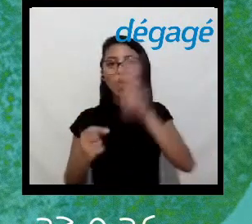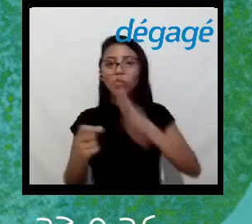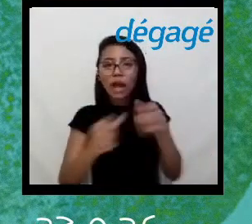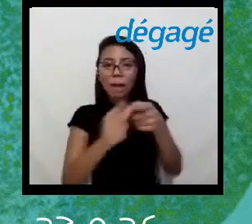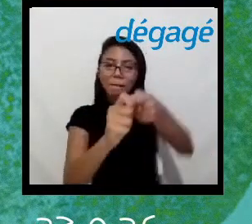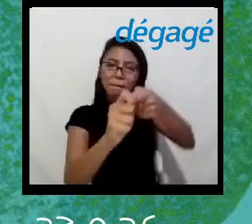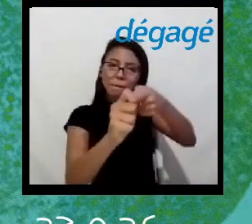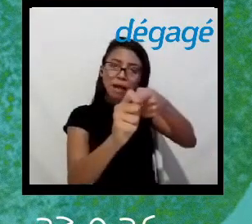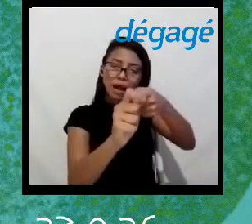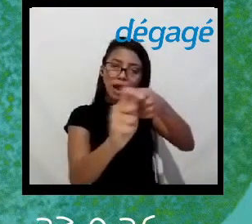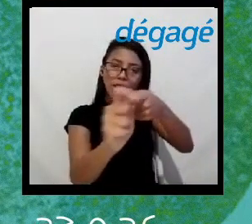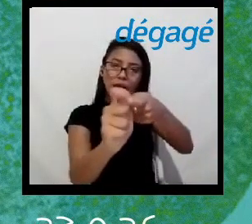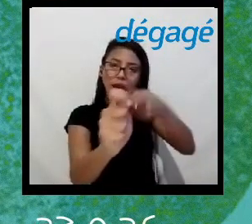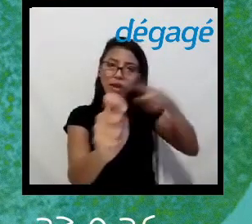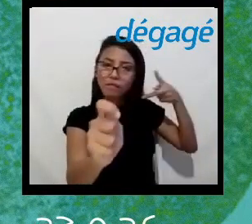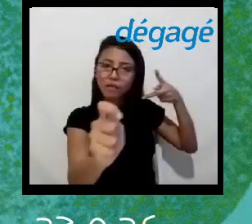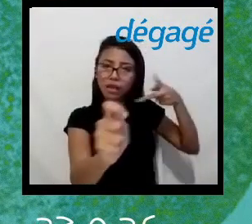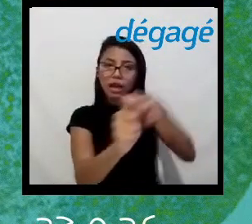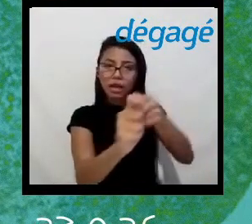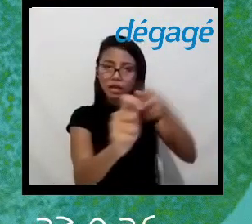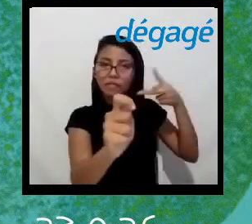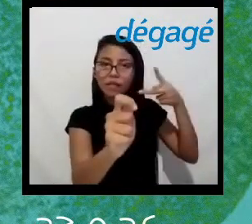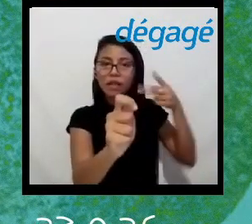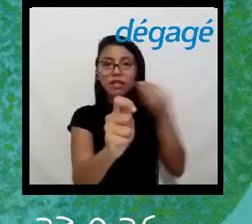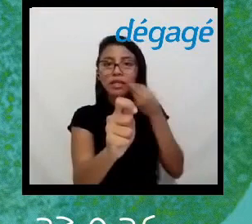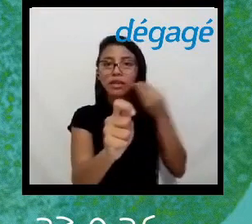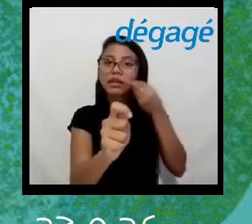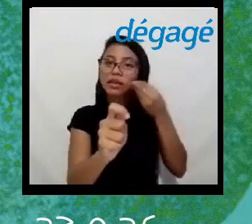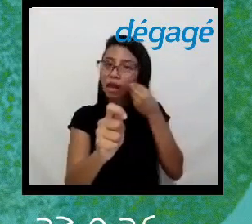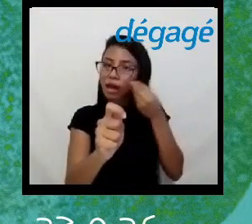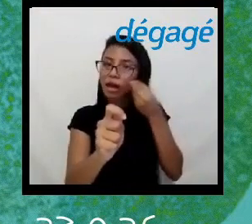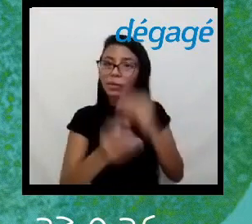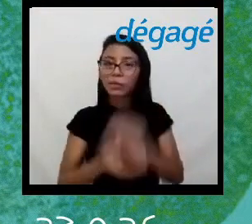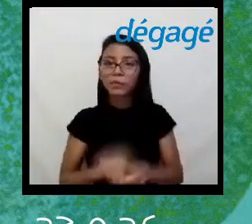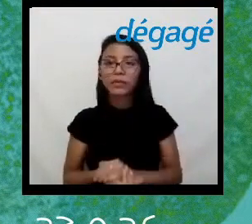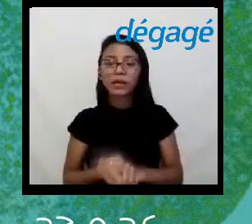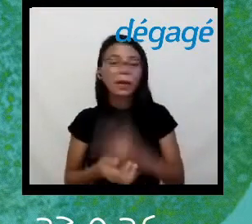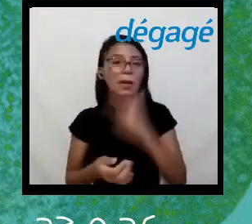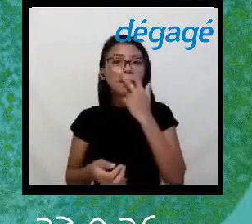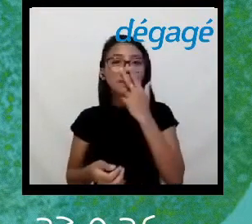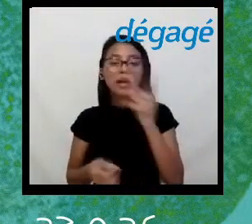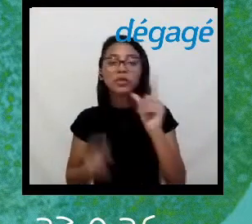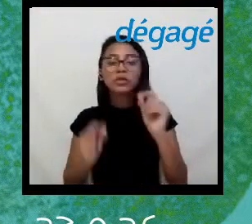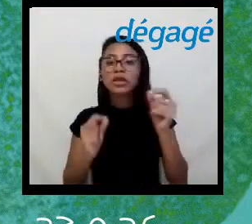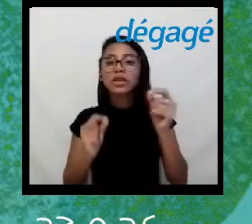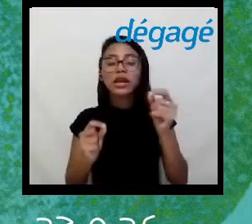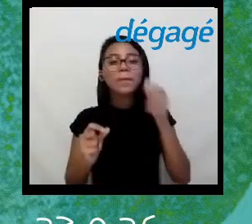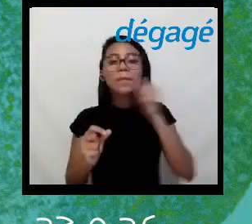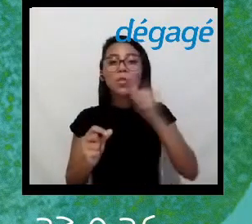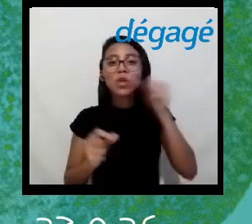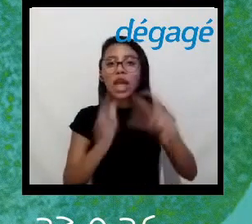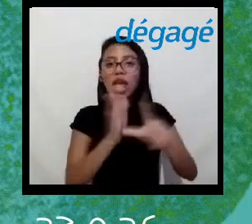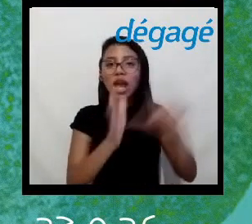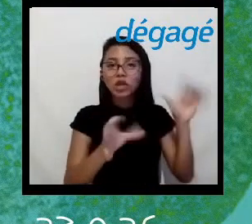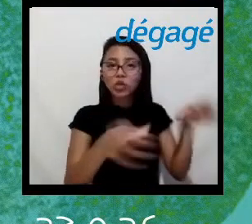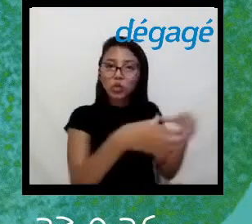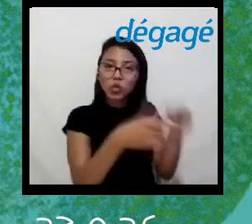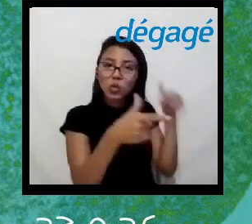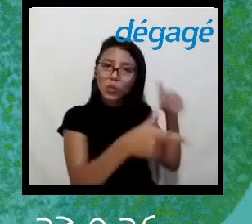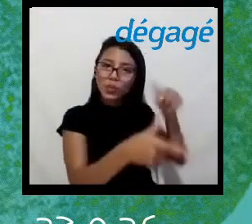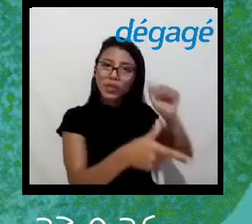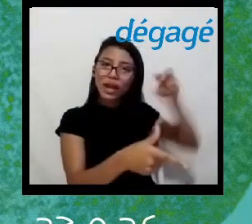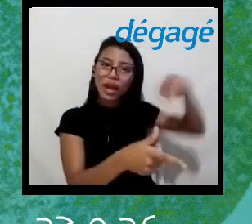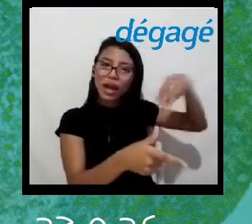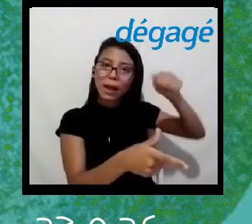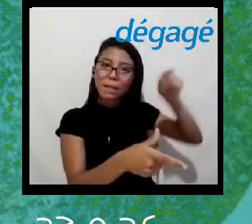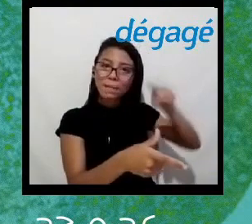ela extirpava o seio, né? Ela tirava o seio de tudo que ele representa. E a mulher com câncer de mama,